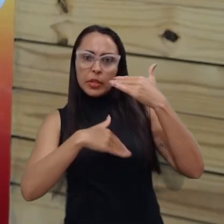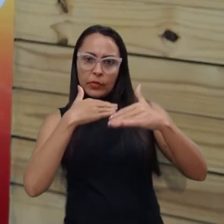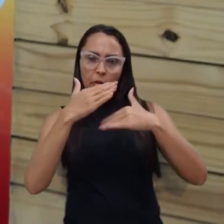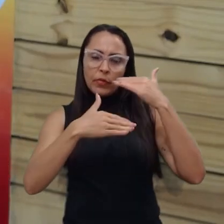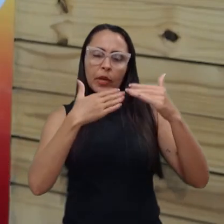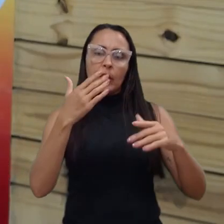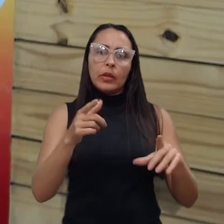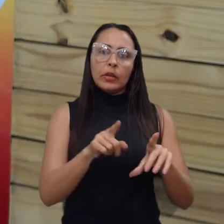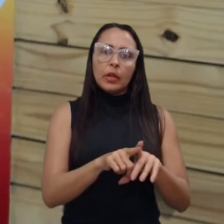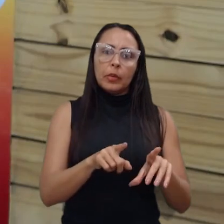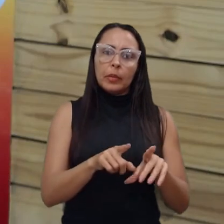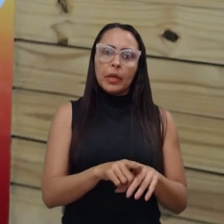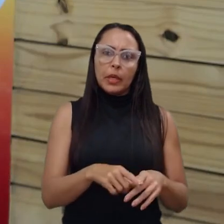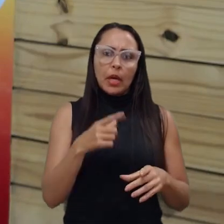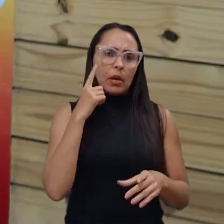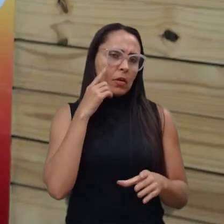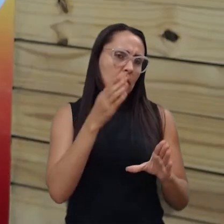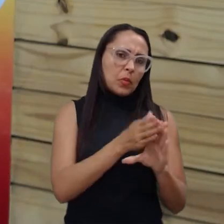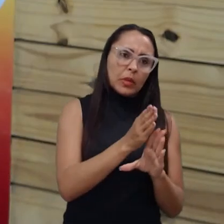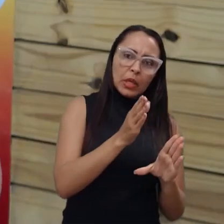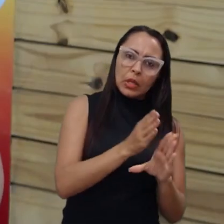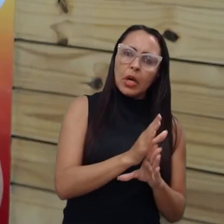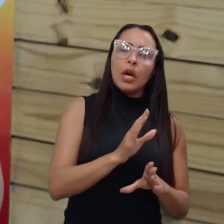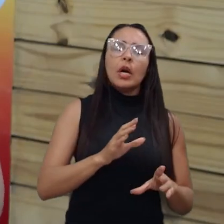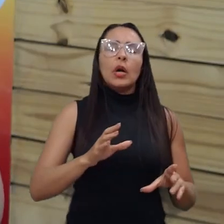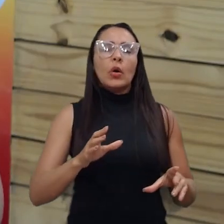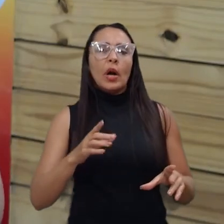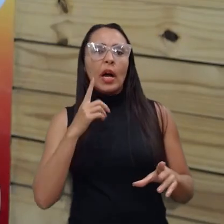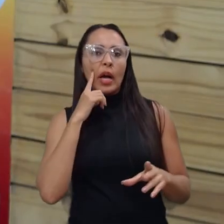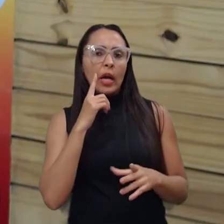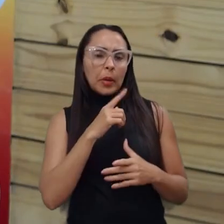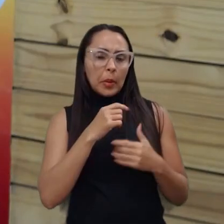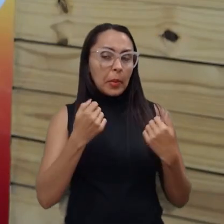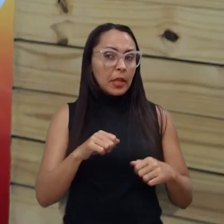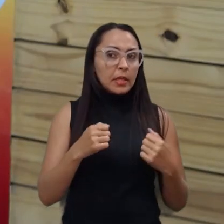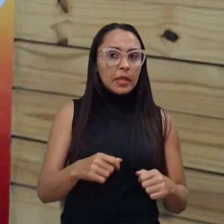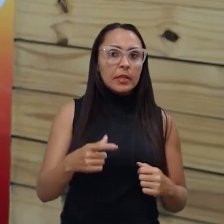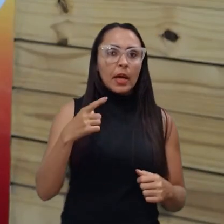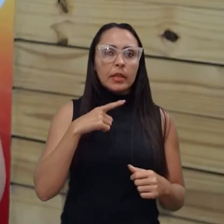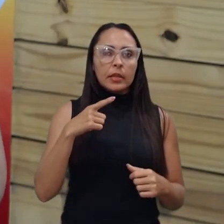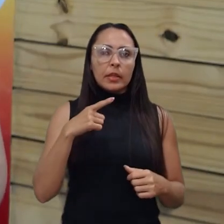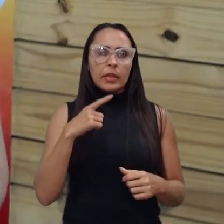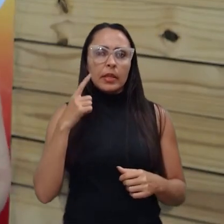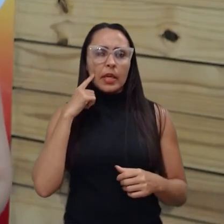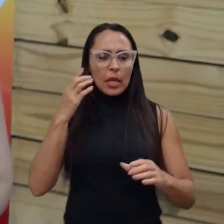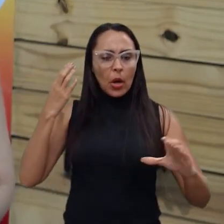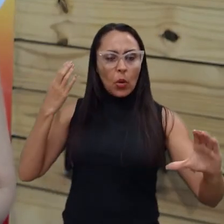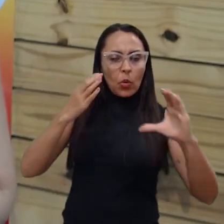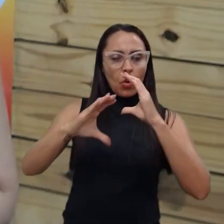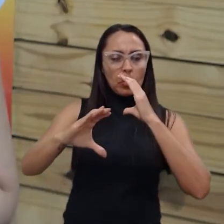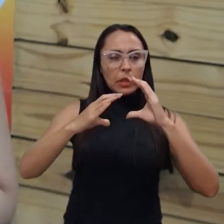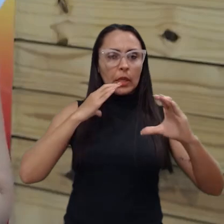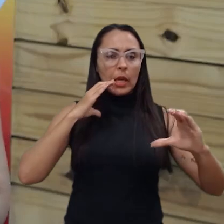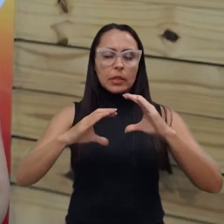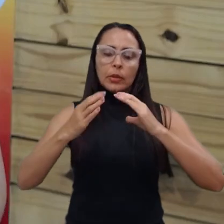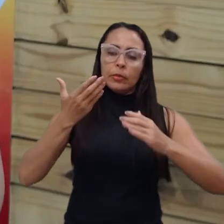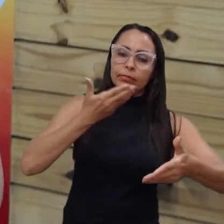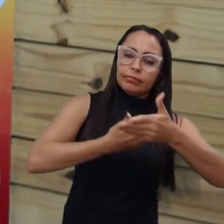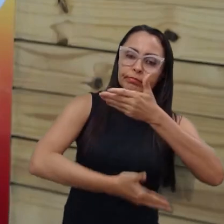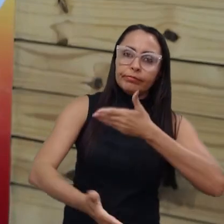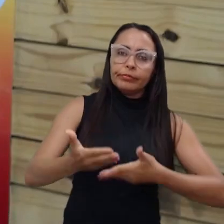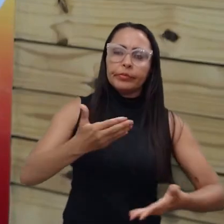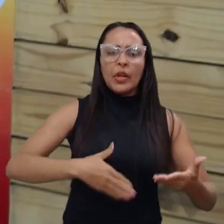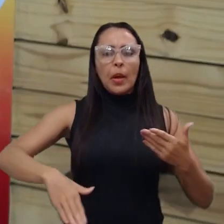ações, a sugerir. A gente precisa ter esse canal de comunicação aberto para